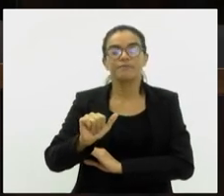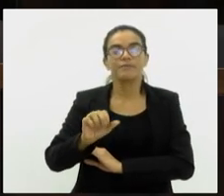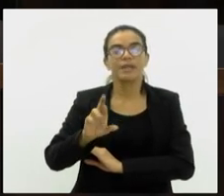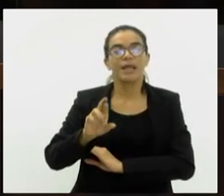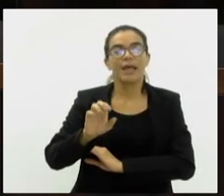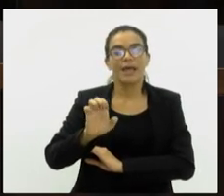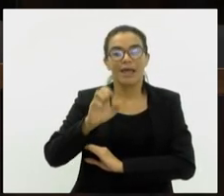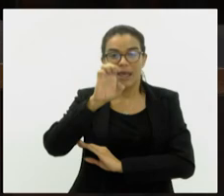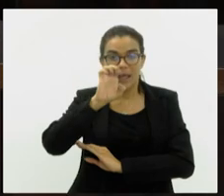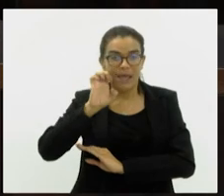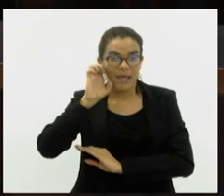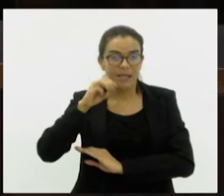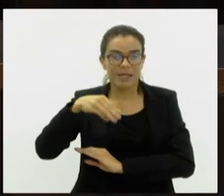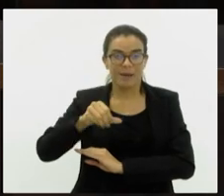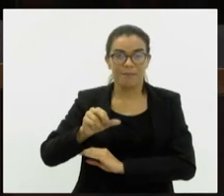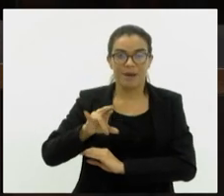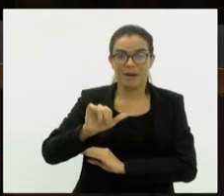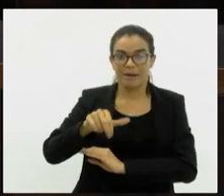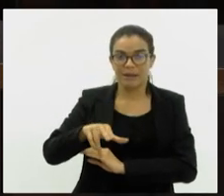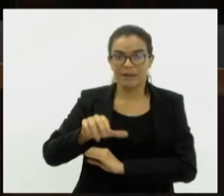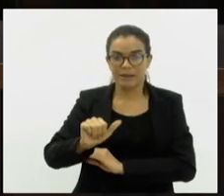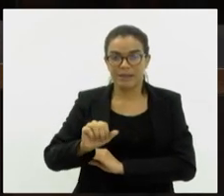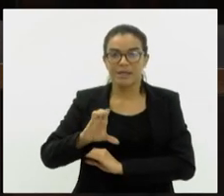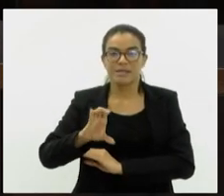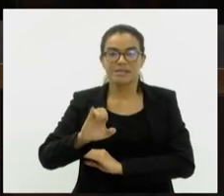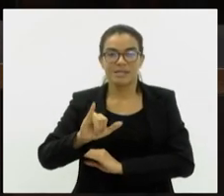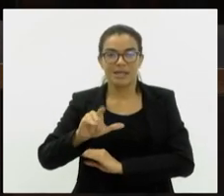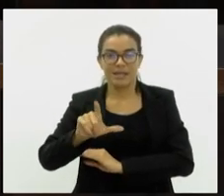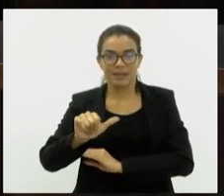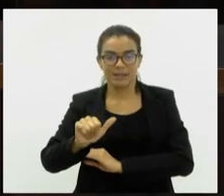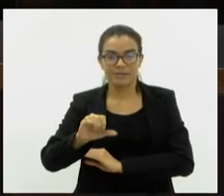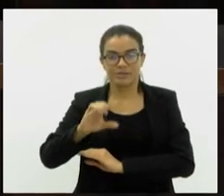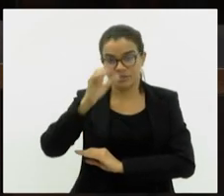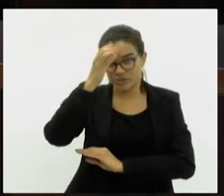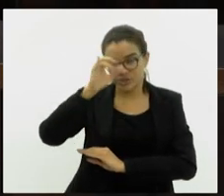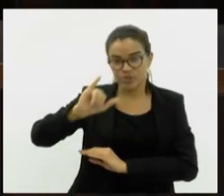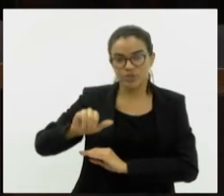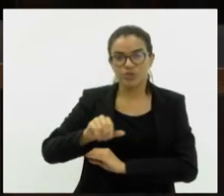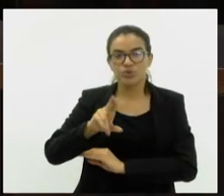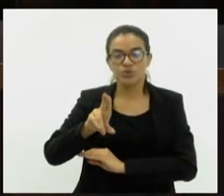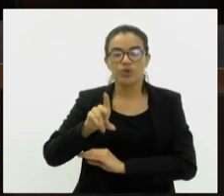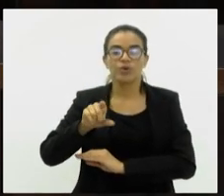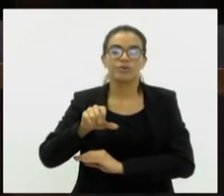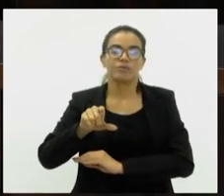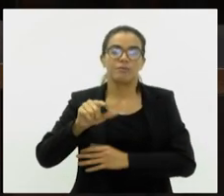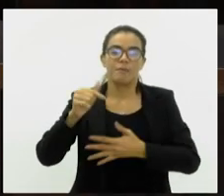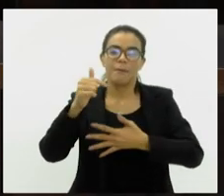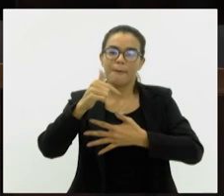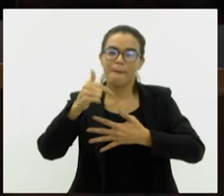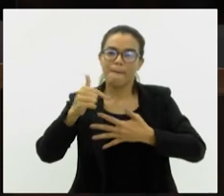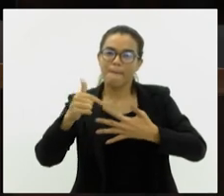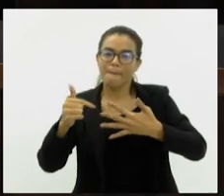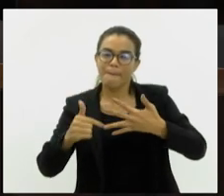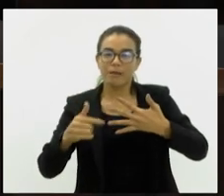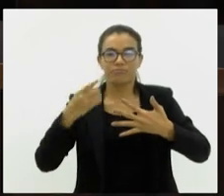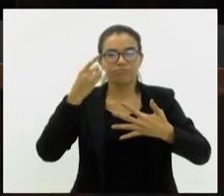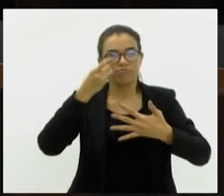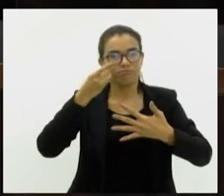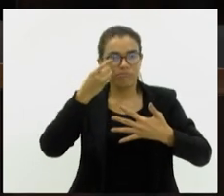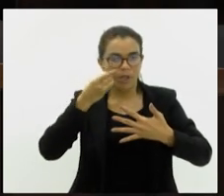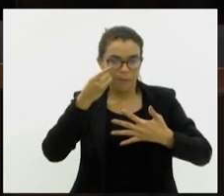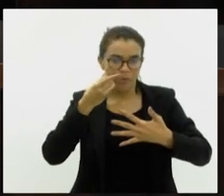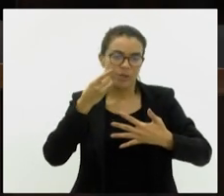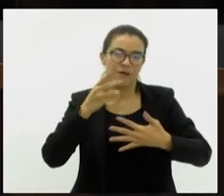Élica Takimoto, Marina do MST, Sérgio Jordão, Tia Ju, Fred Pacheco, Andrezinho Siciliano, Valdeci